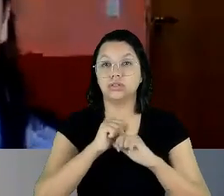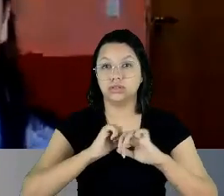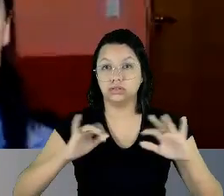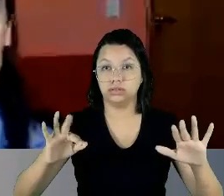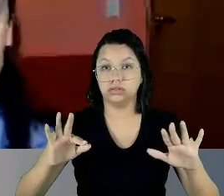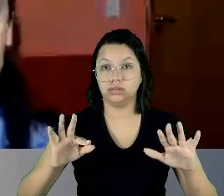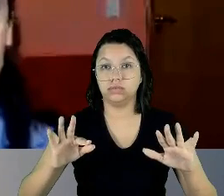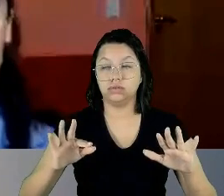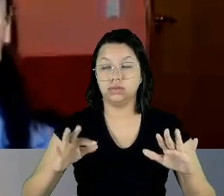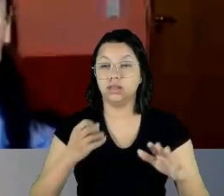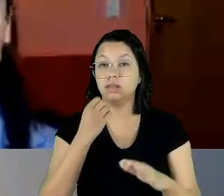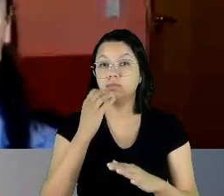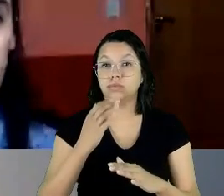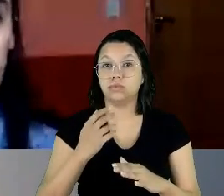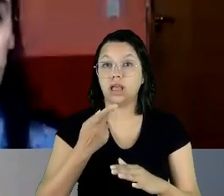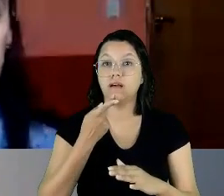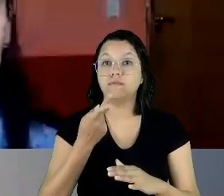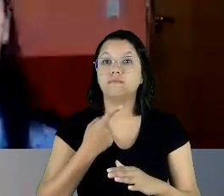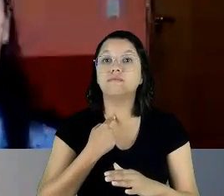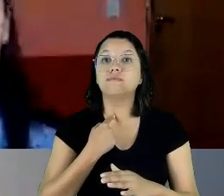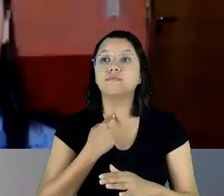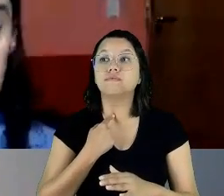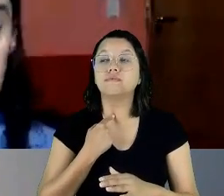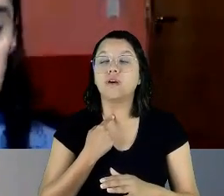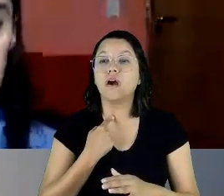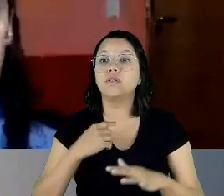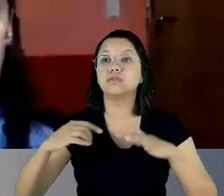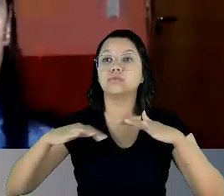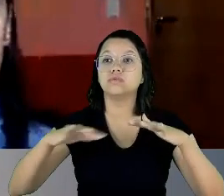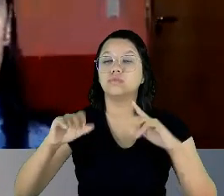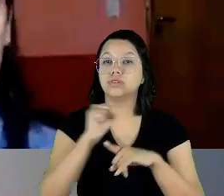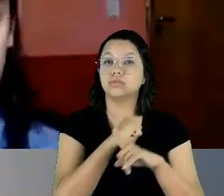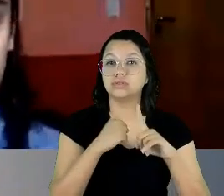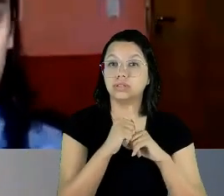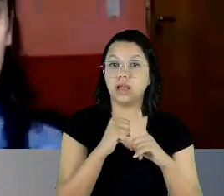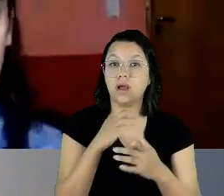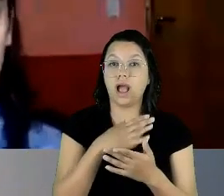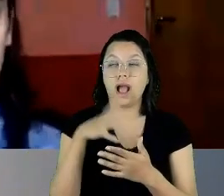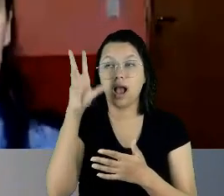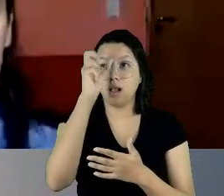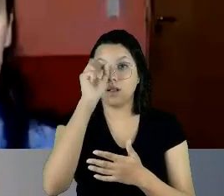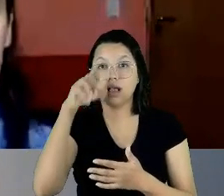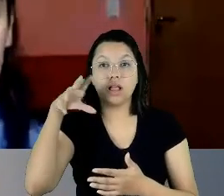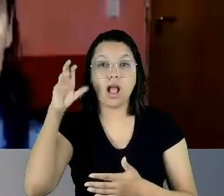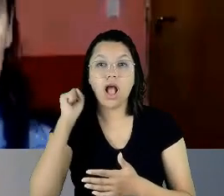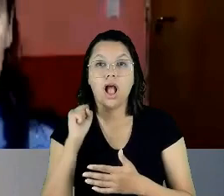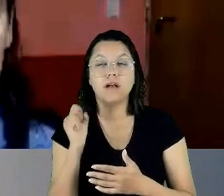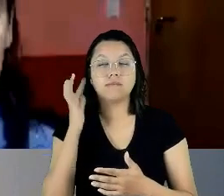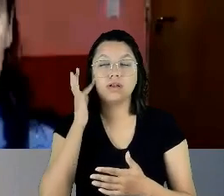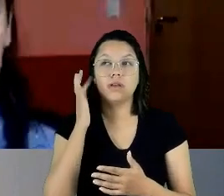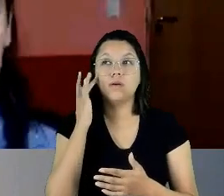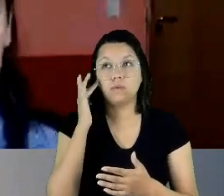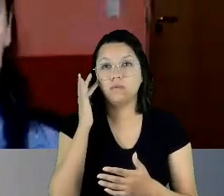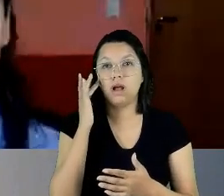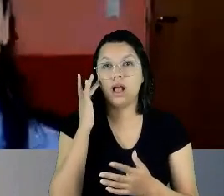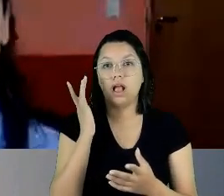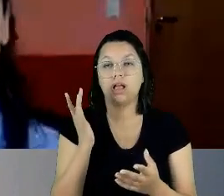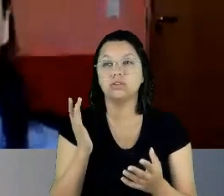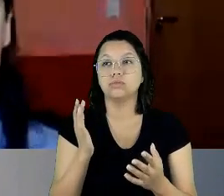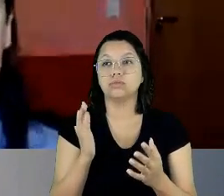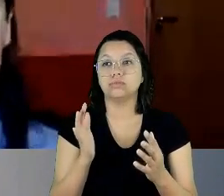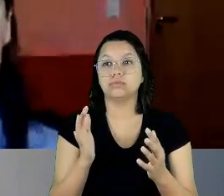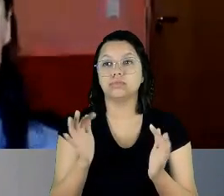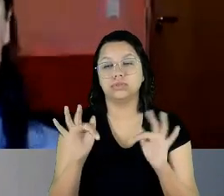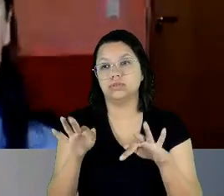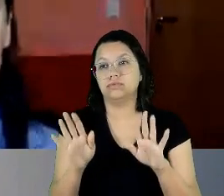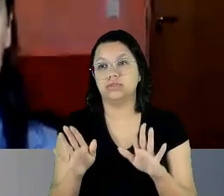processo de dar voz para os movimentos sociais, a gente ouça, aprenda a ouvir, né, eu acho que enfim, cada vez a